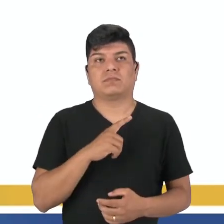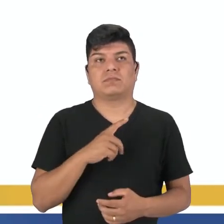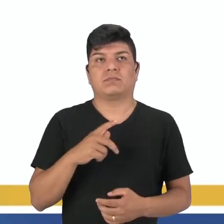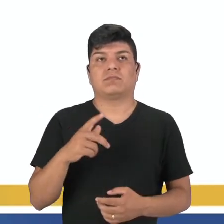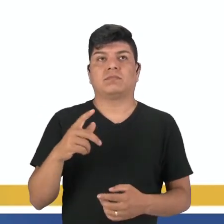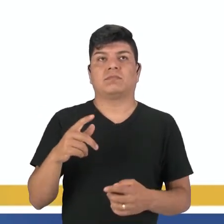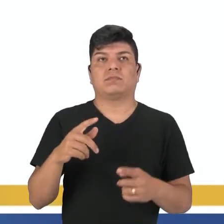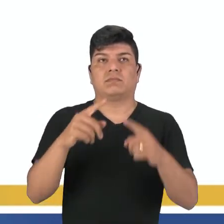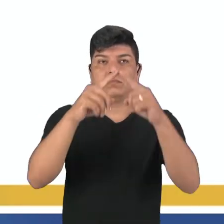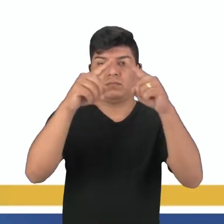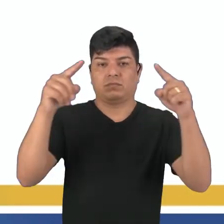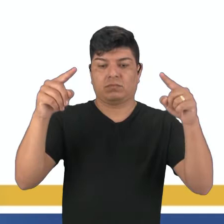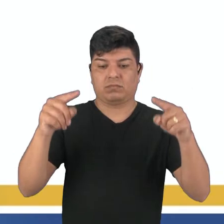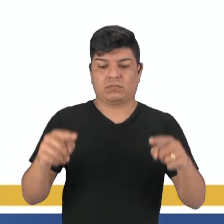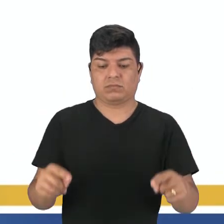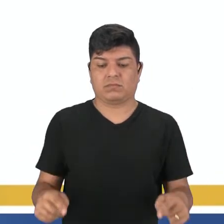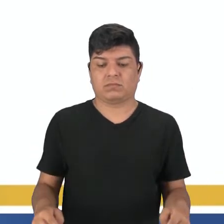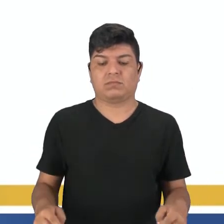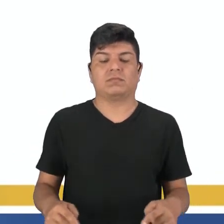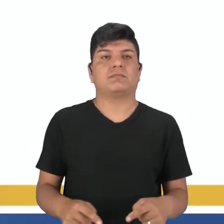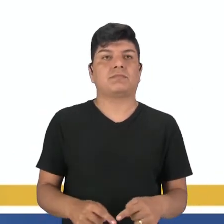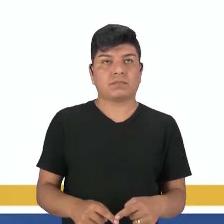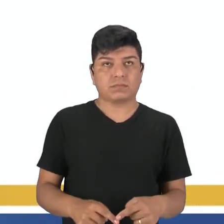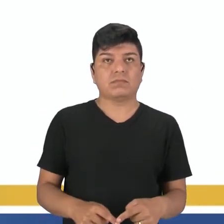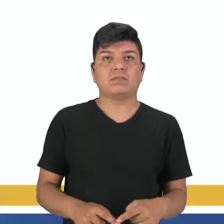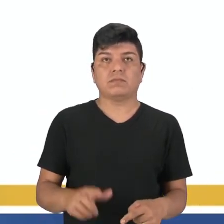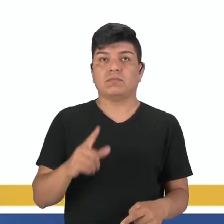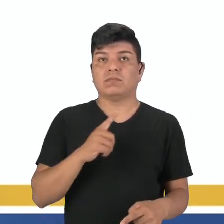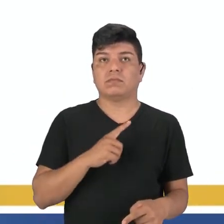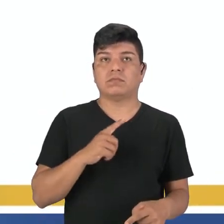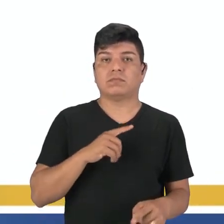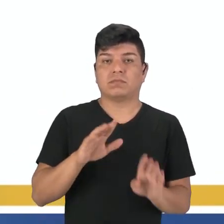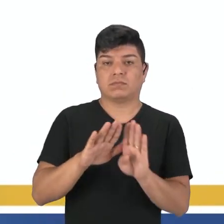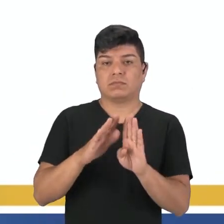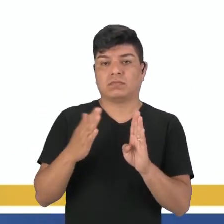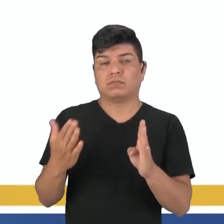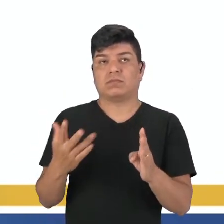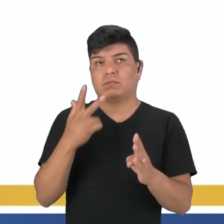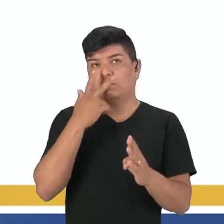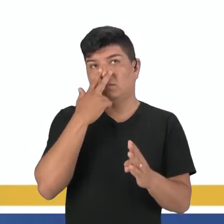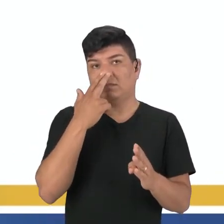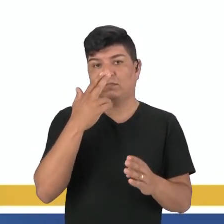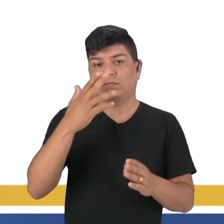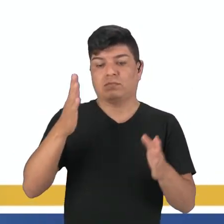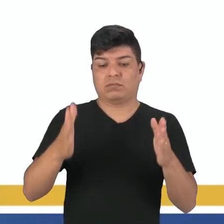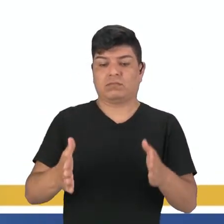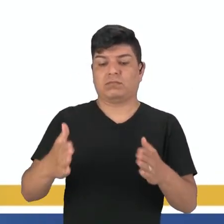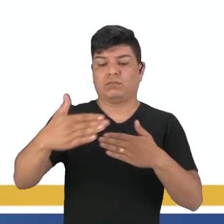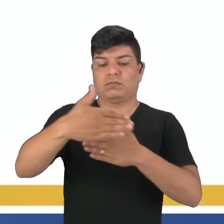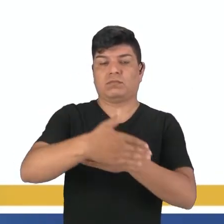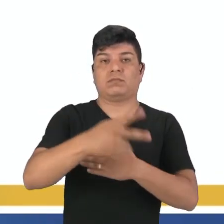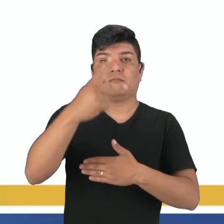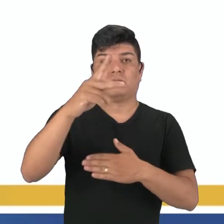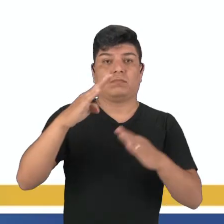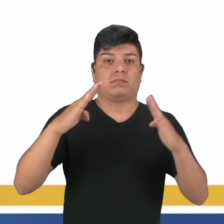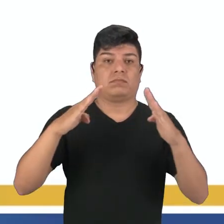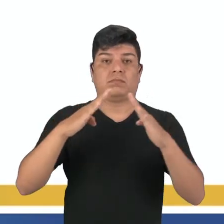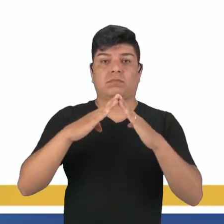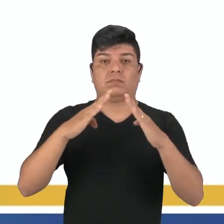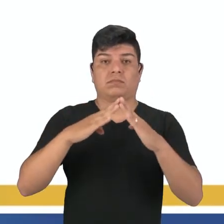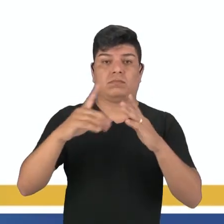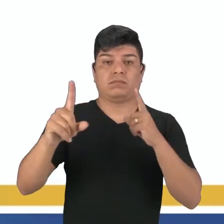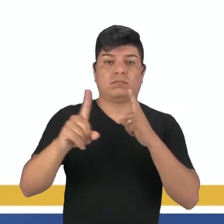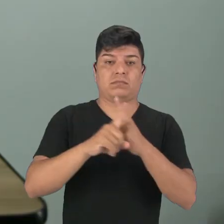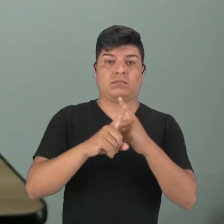prisma retangular, né? Que nós temos aí em formato de uma caixa. Se você for encontrar na sua casa, se você tiver